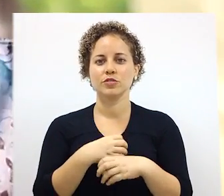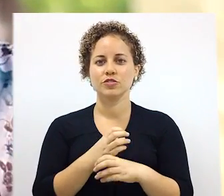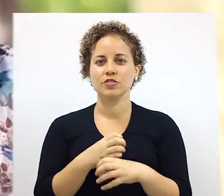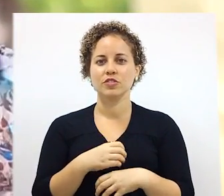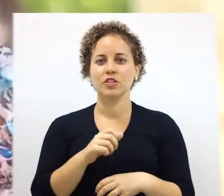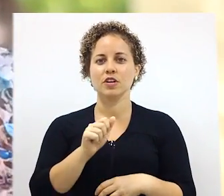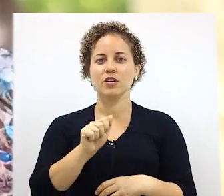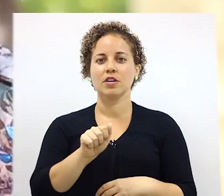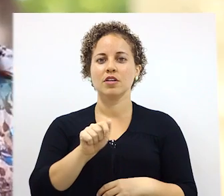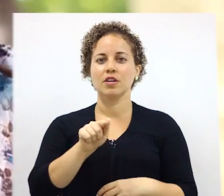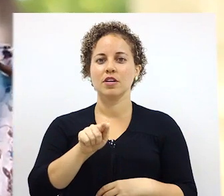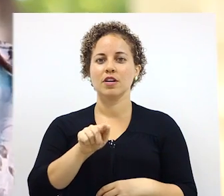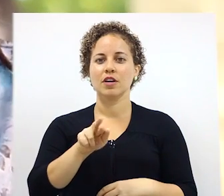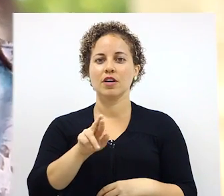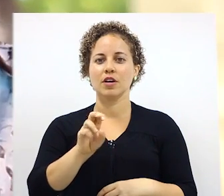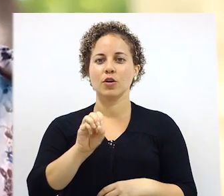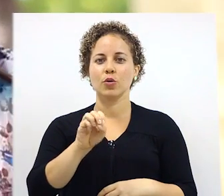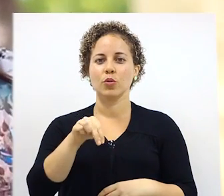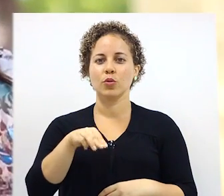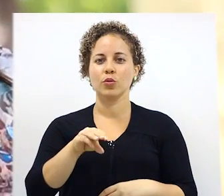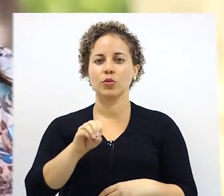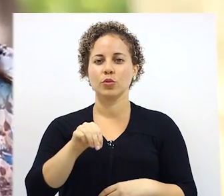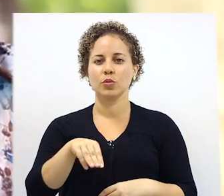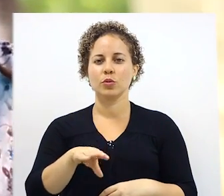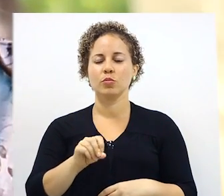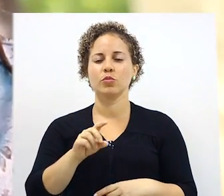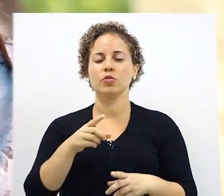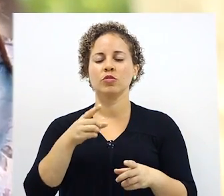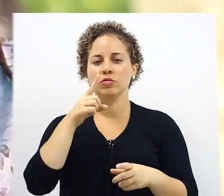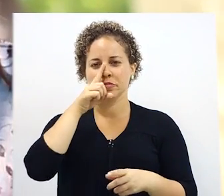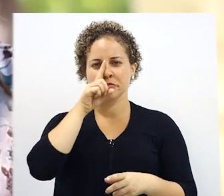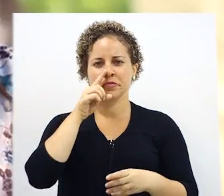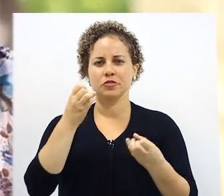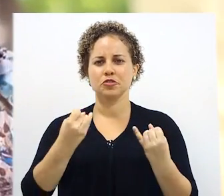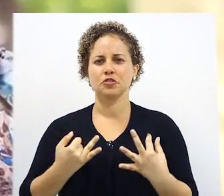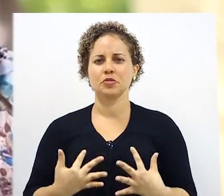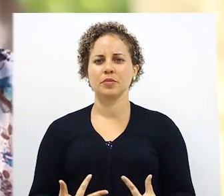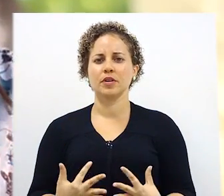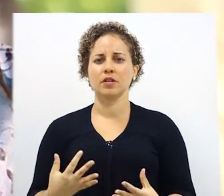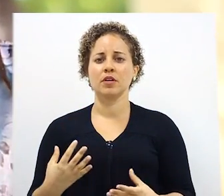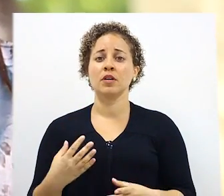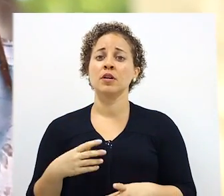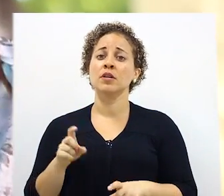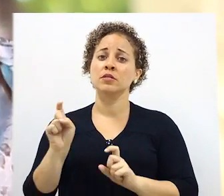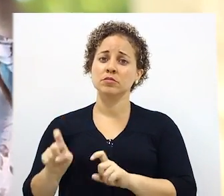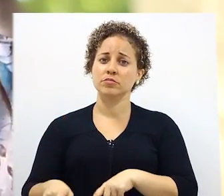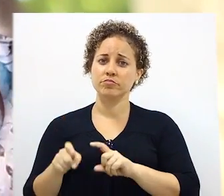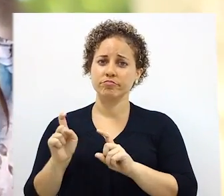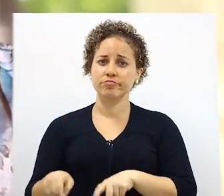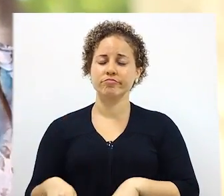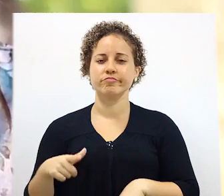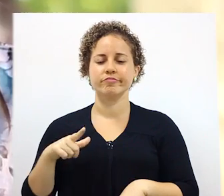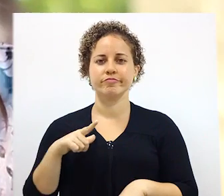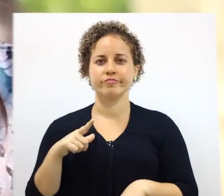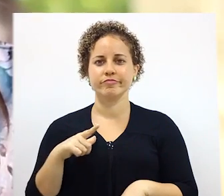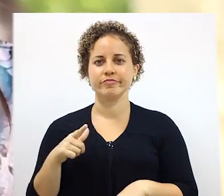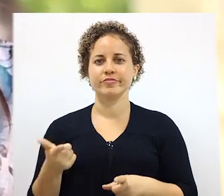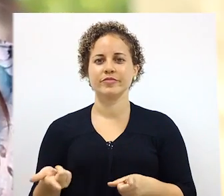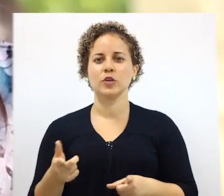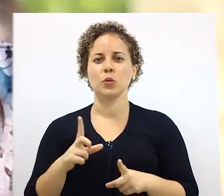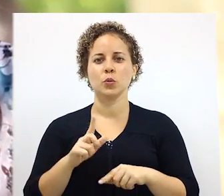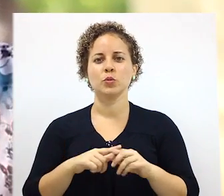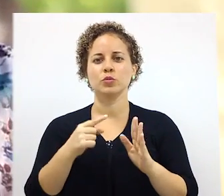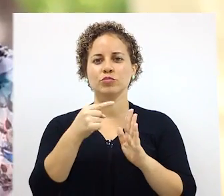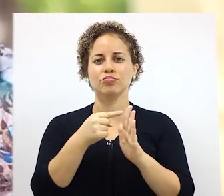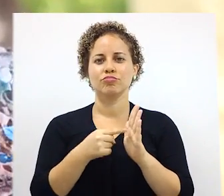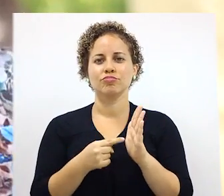agrônomo que vai conversar com vocês sobre os riscos de acidentes que existem no meio rural e mais alguns conteúdos muito importantes